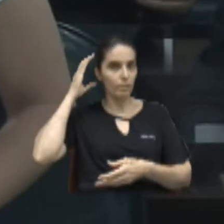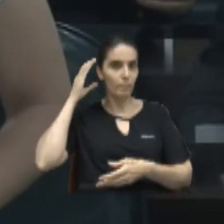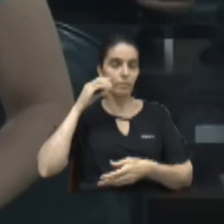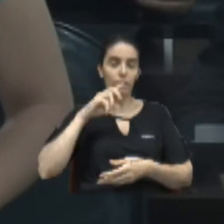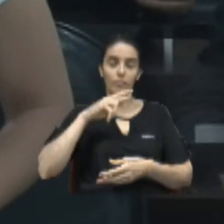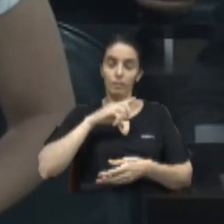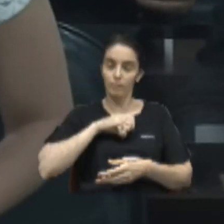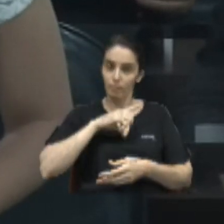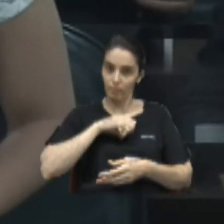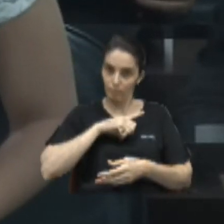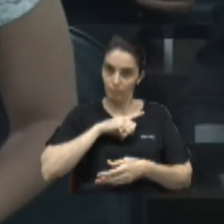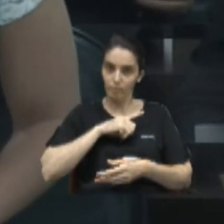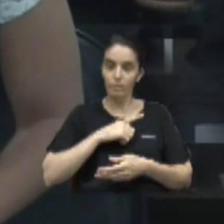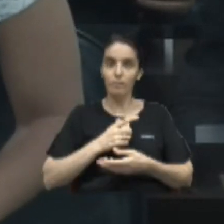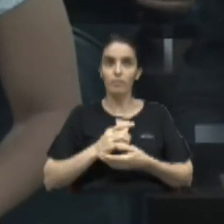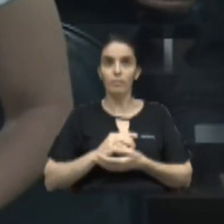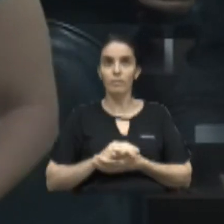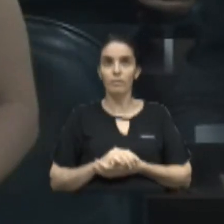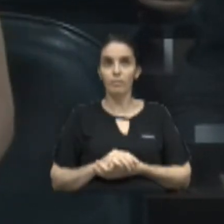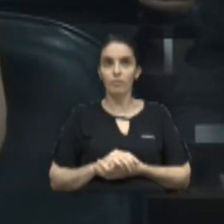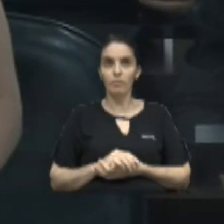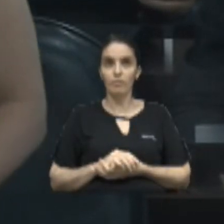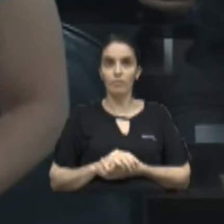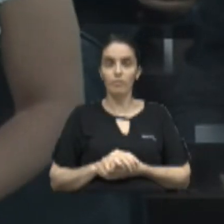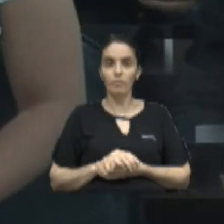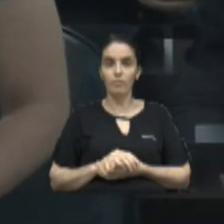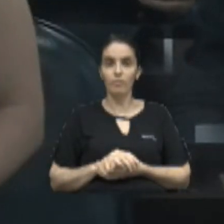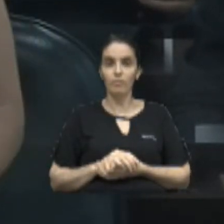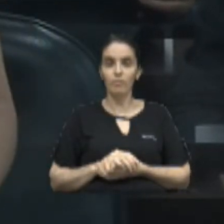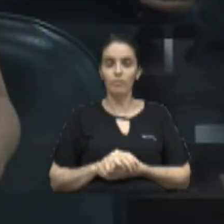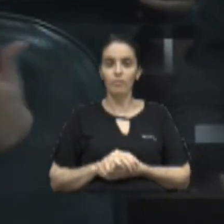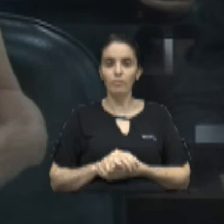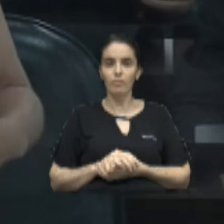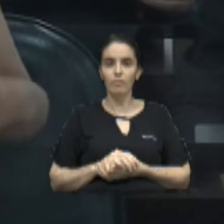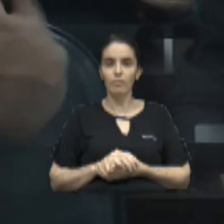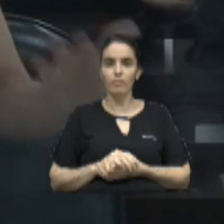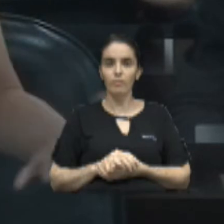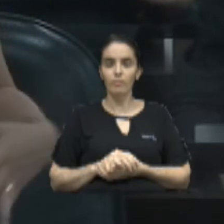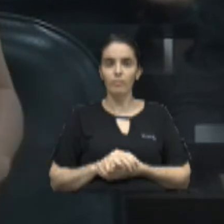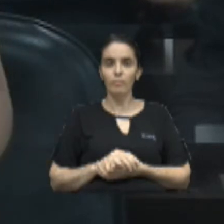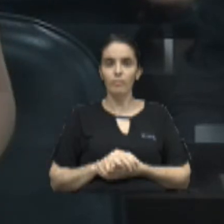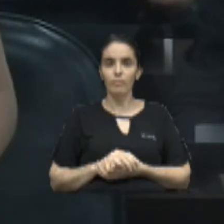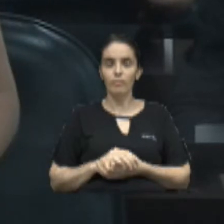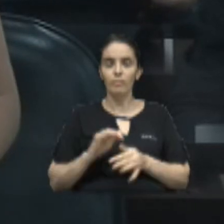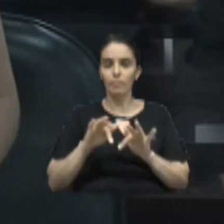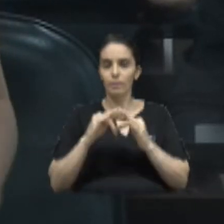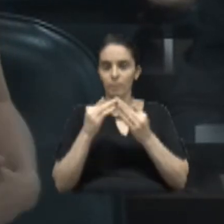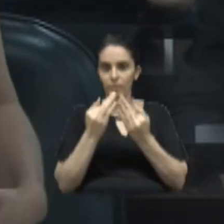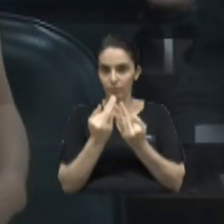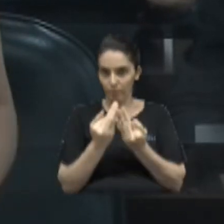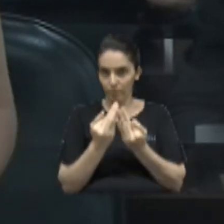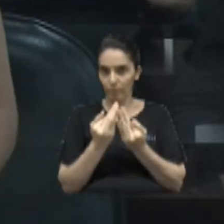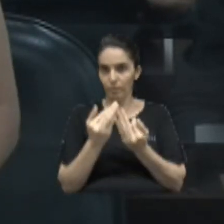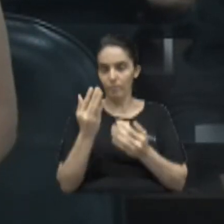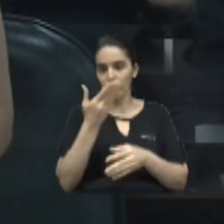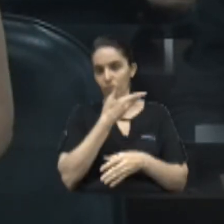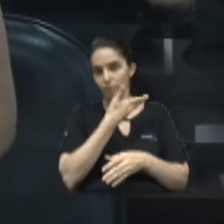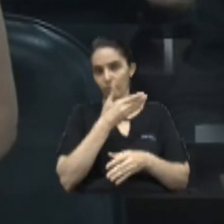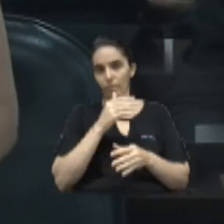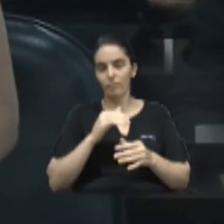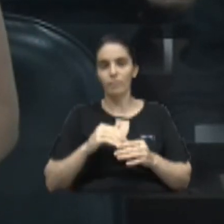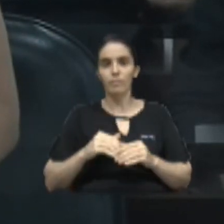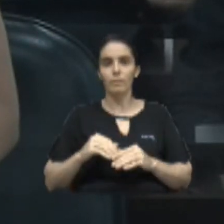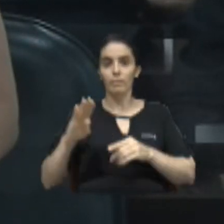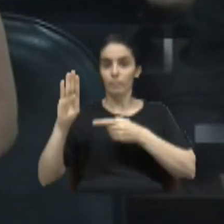Paulo Micheletti, que eu tive a felicidade de poder contar muito com ele, com toda a família dele nessa última campanha, enquanto